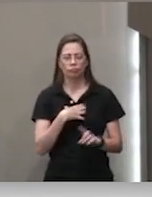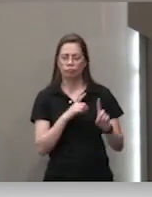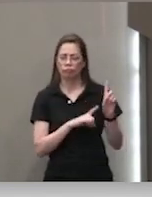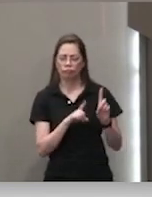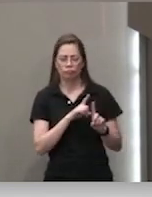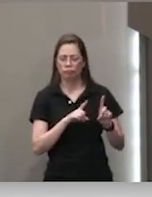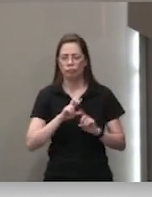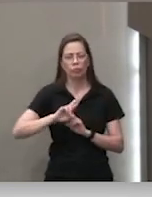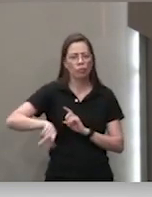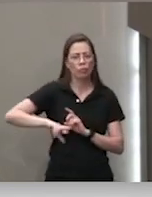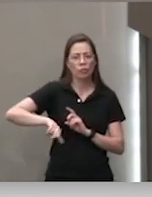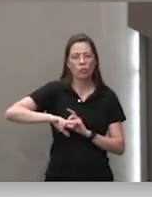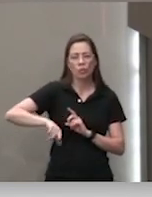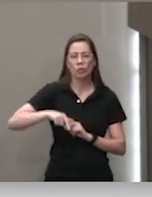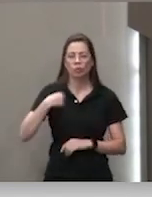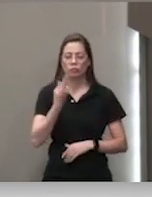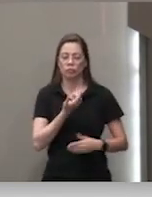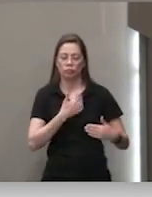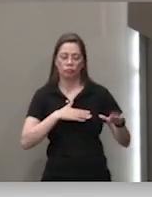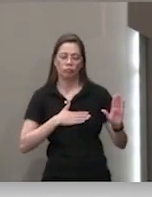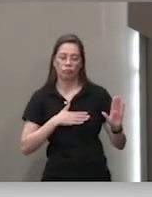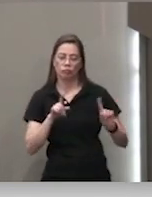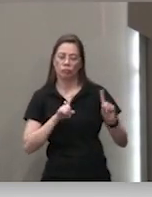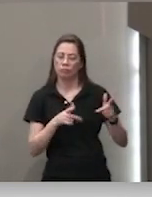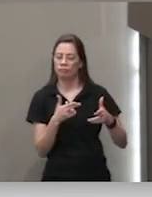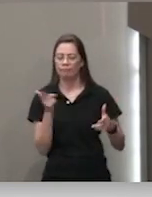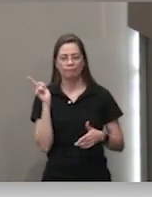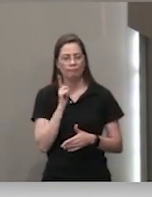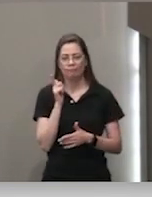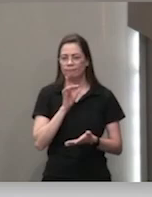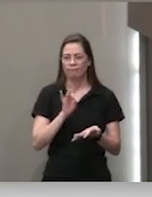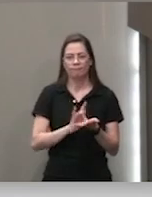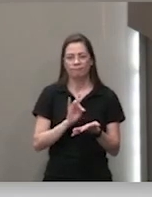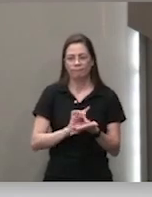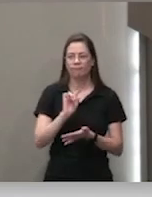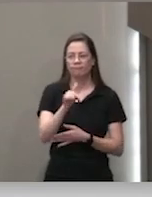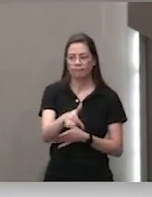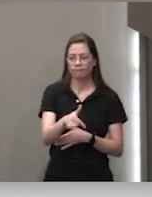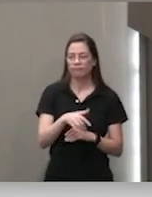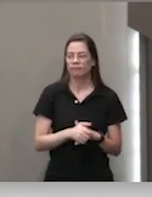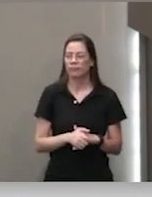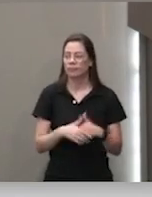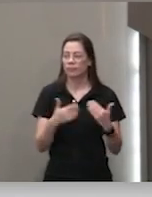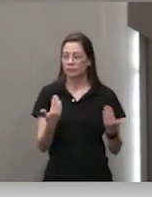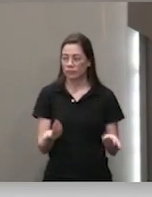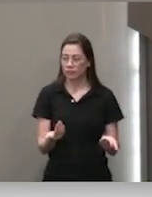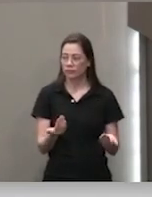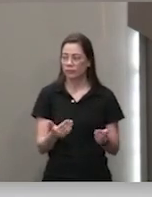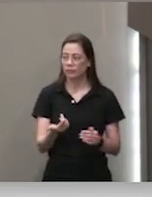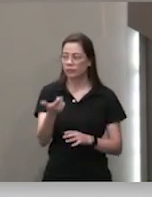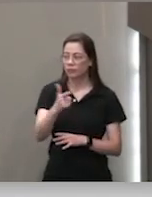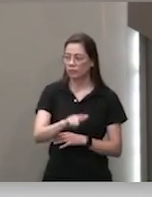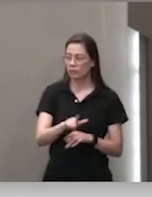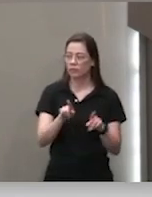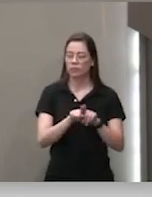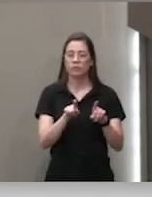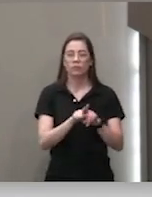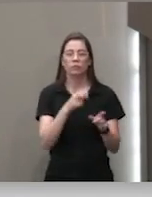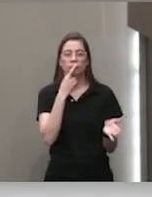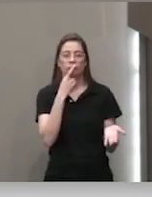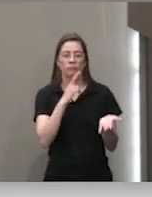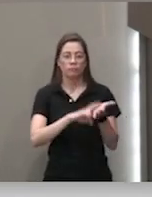vereador Rufa, nós prometemos algo que não pudéssemos cumprir depois. Então, fica aqui mais uma vez esse